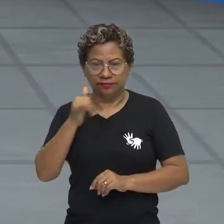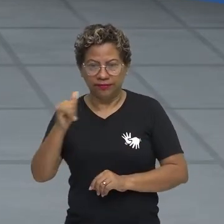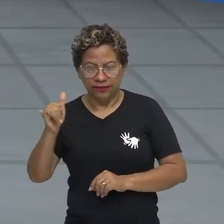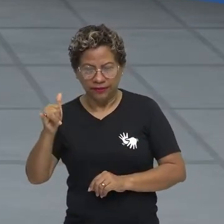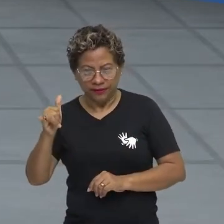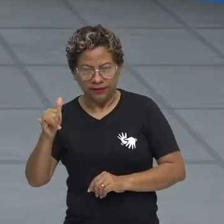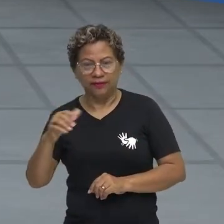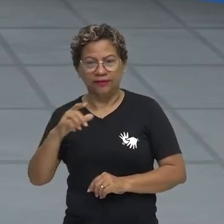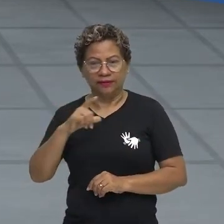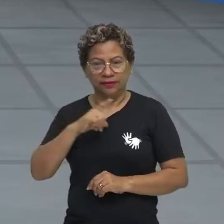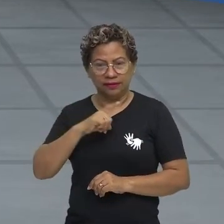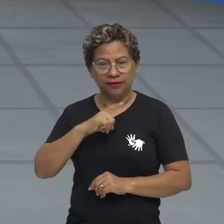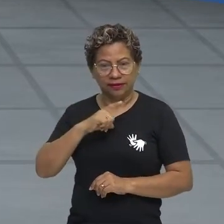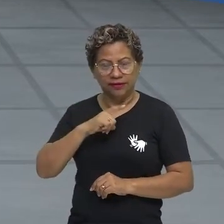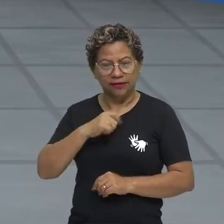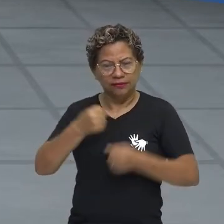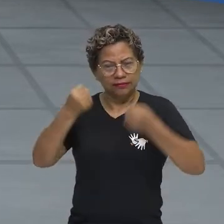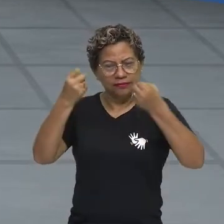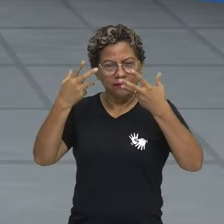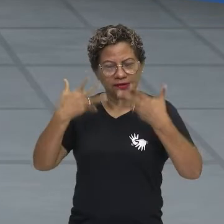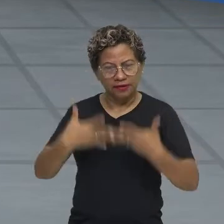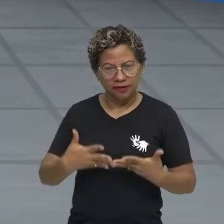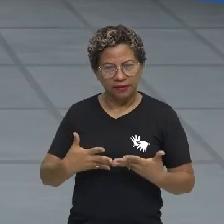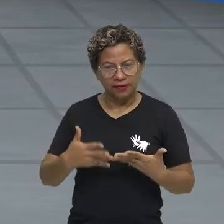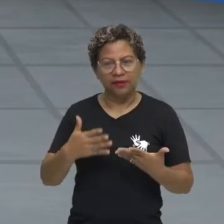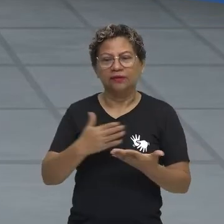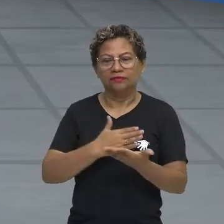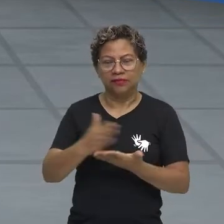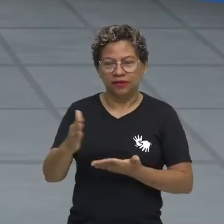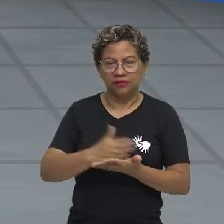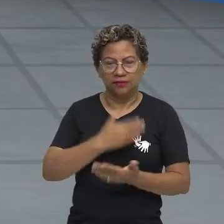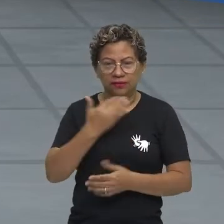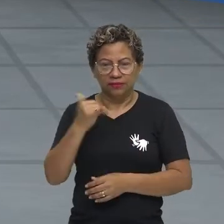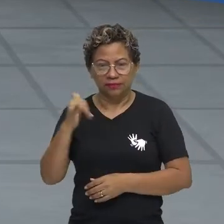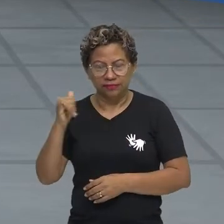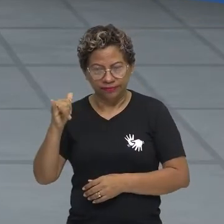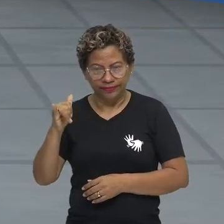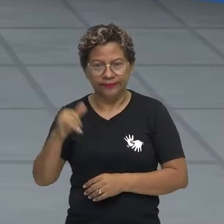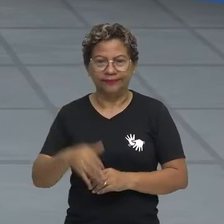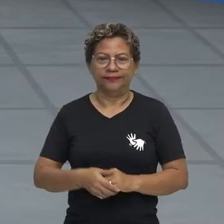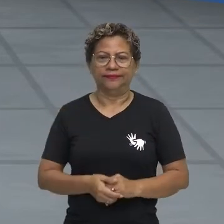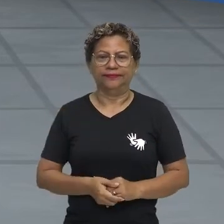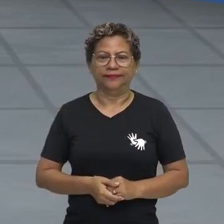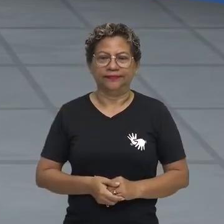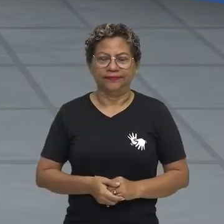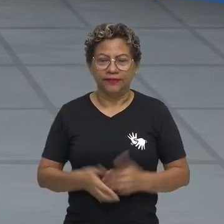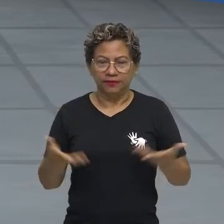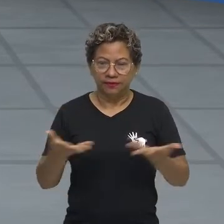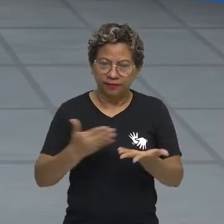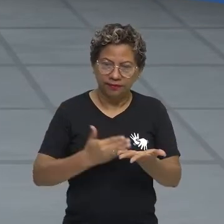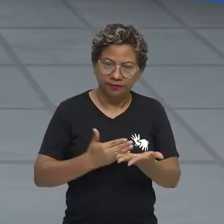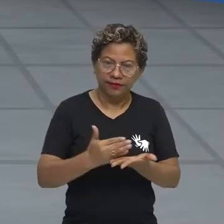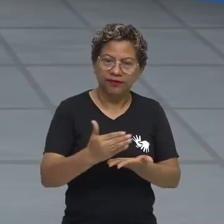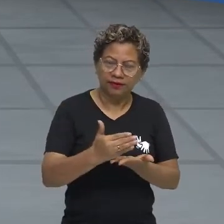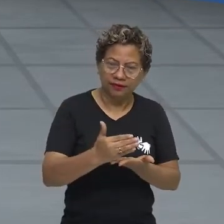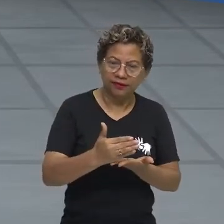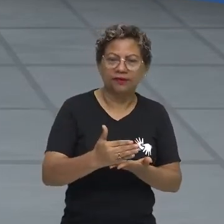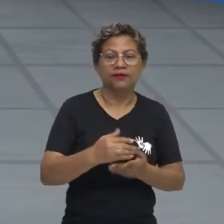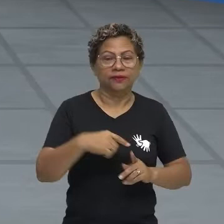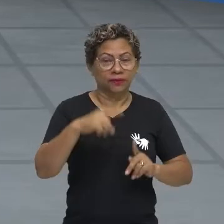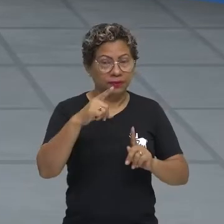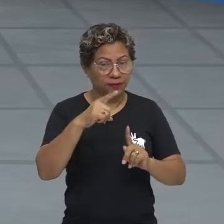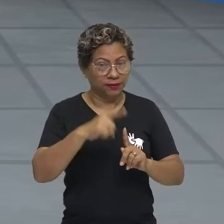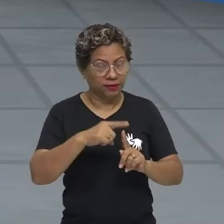energia potencial, né? Nós vamos falar de uma dessas modalidades de energia para você hoje. Então vamos aí começando, definindo